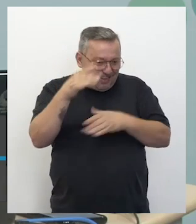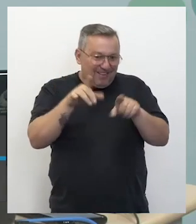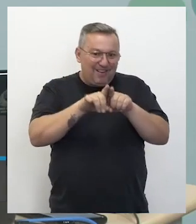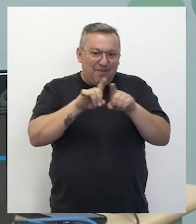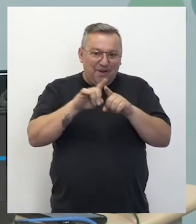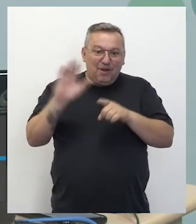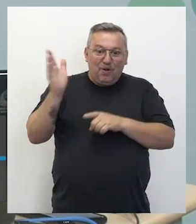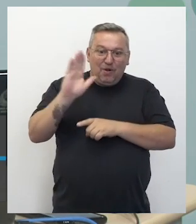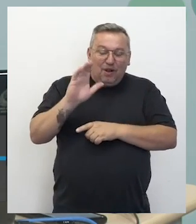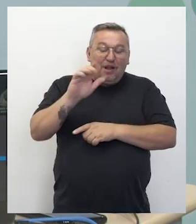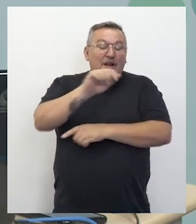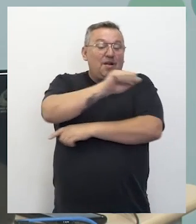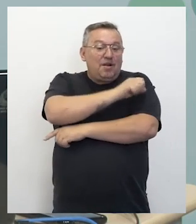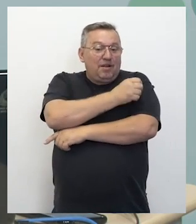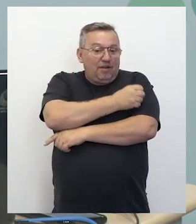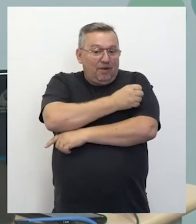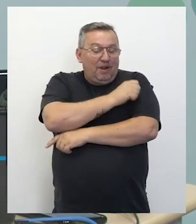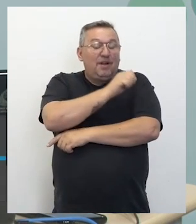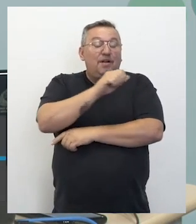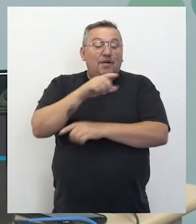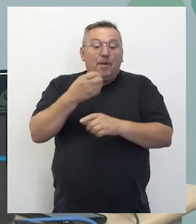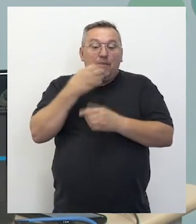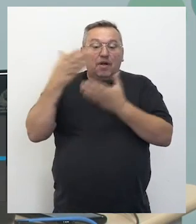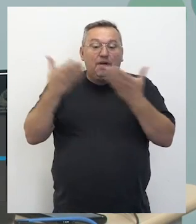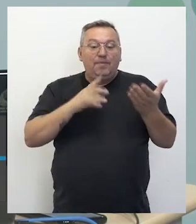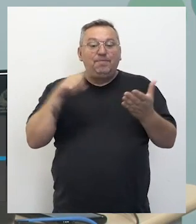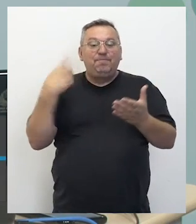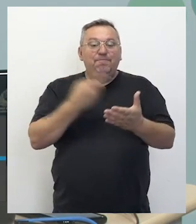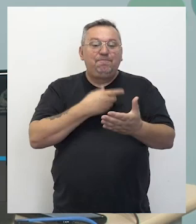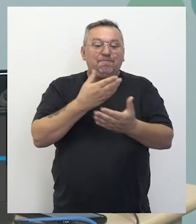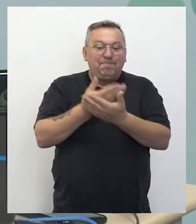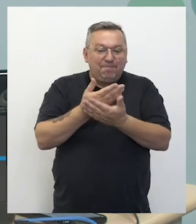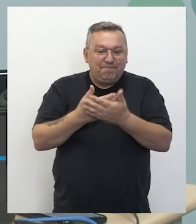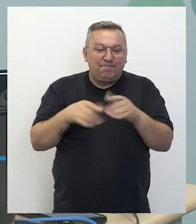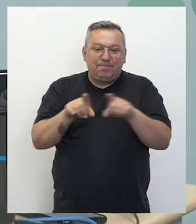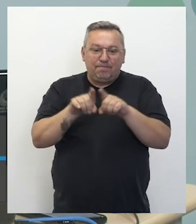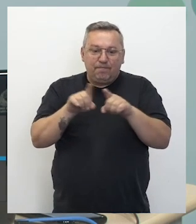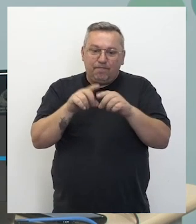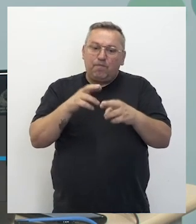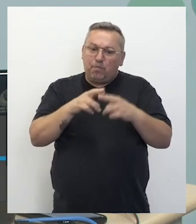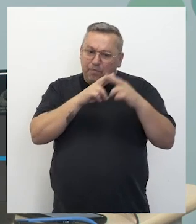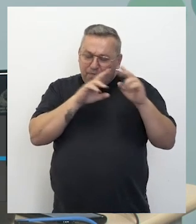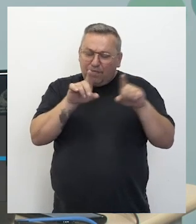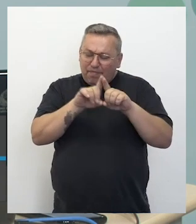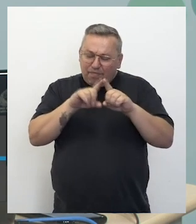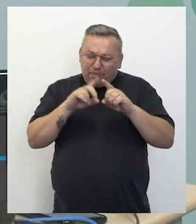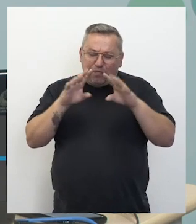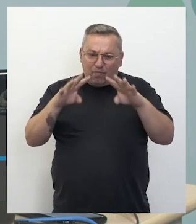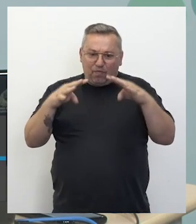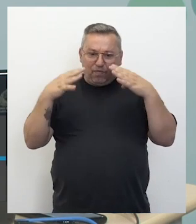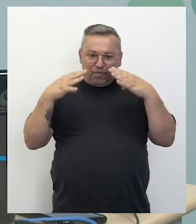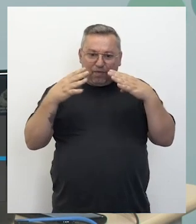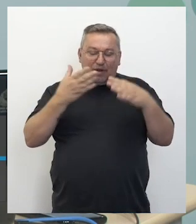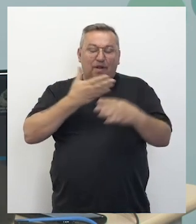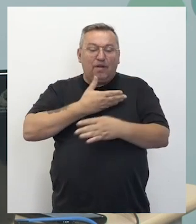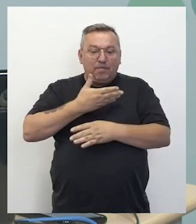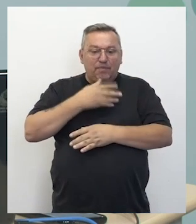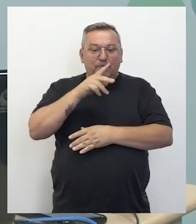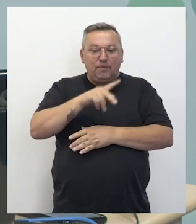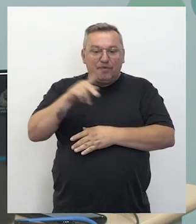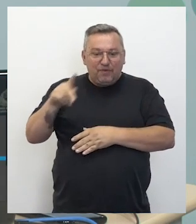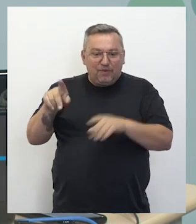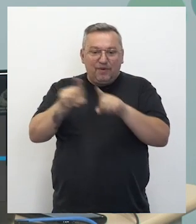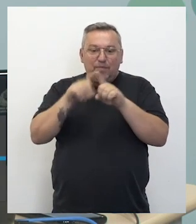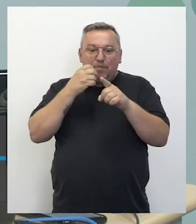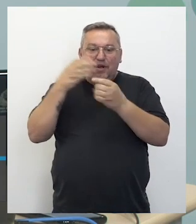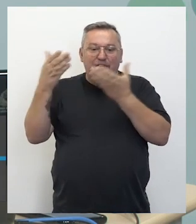Olá, educandos do sexto ano. Sejam muito bem-vindos à nossa aula. Aos responsáveis também que acompanham, nossos queridos colegas professores, sejam